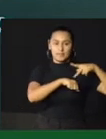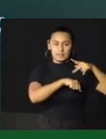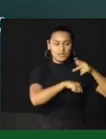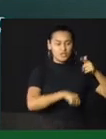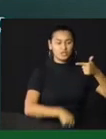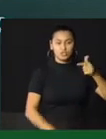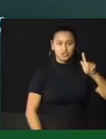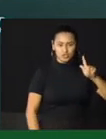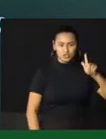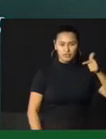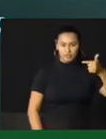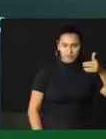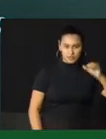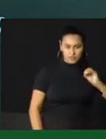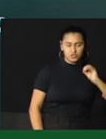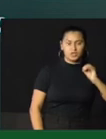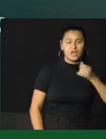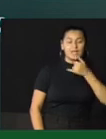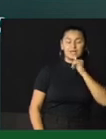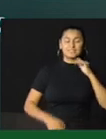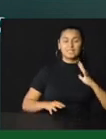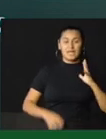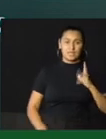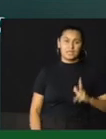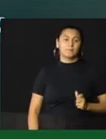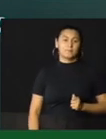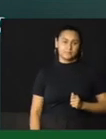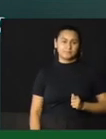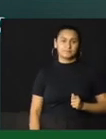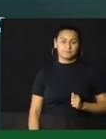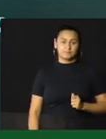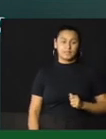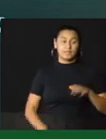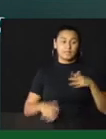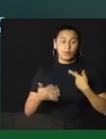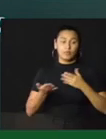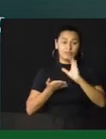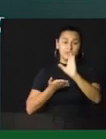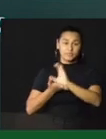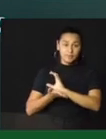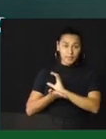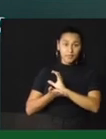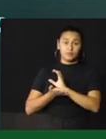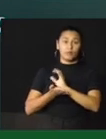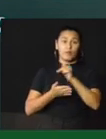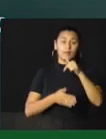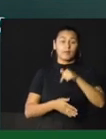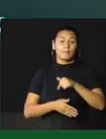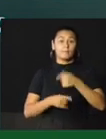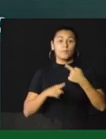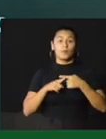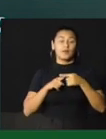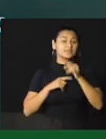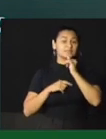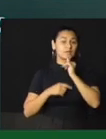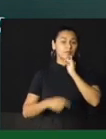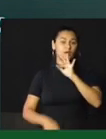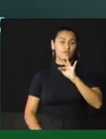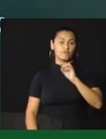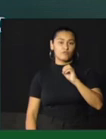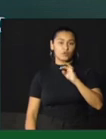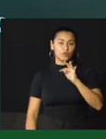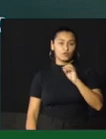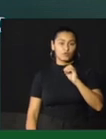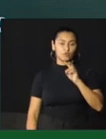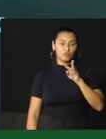limpa e renovável esses investimentos vem para cá porque no que diz respeito à fotovoltaica por exemplo lá